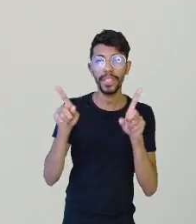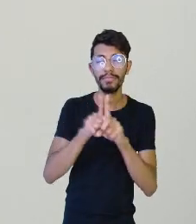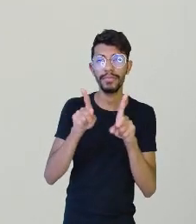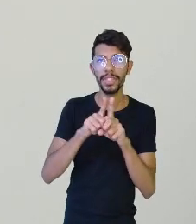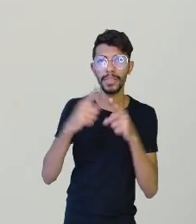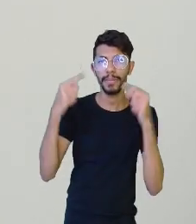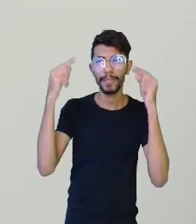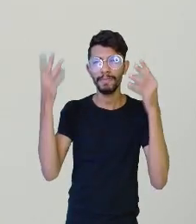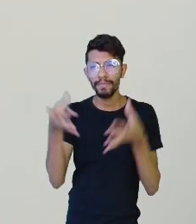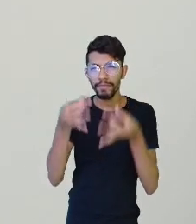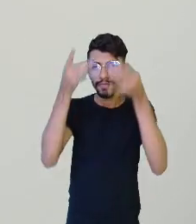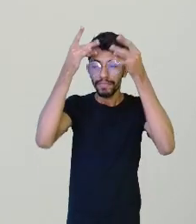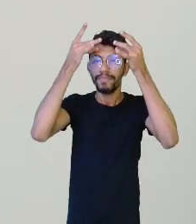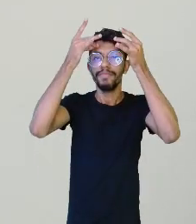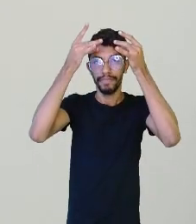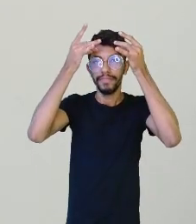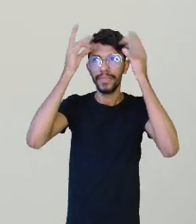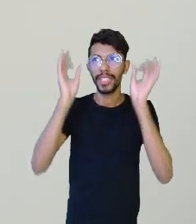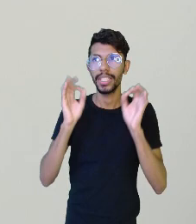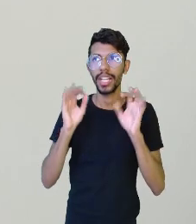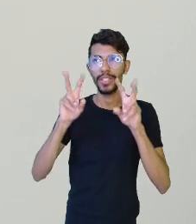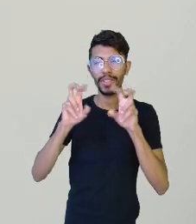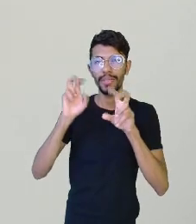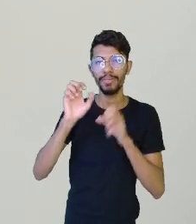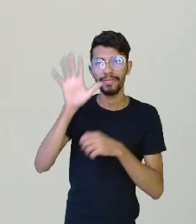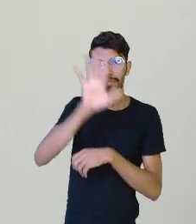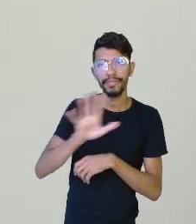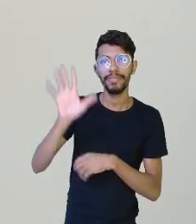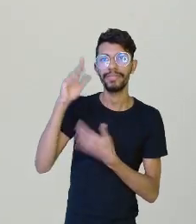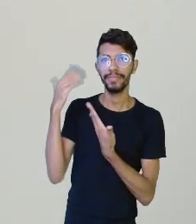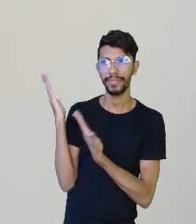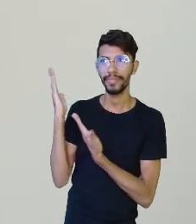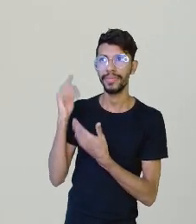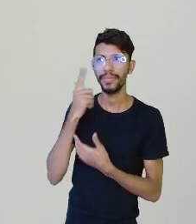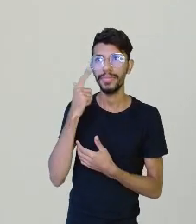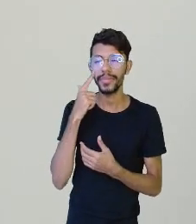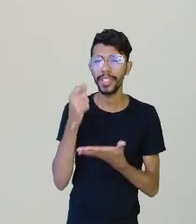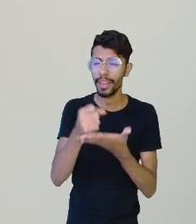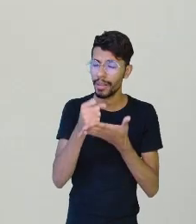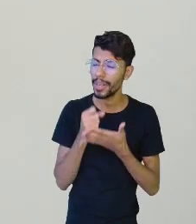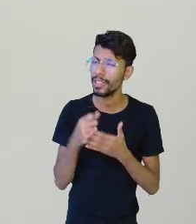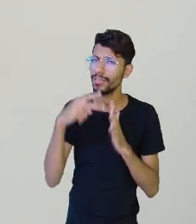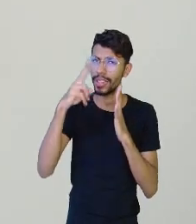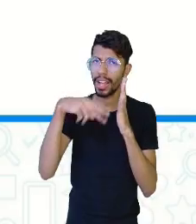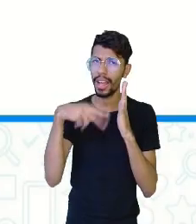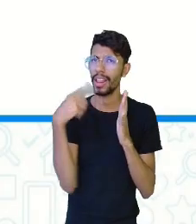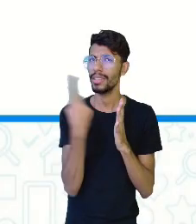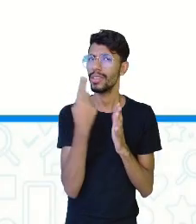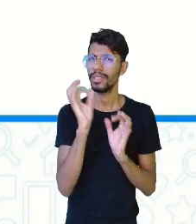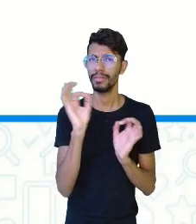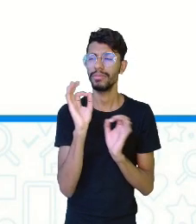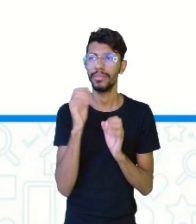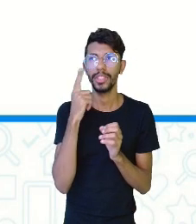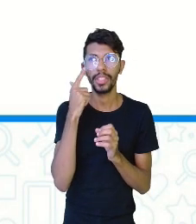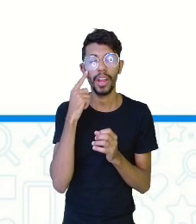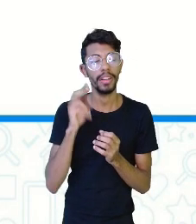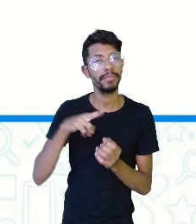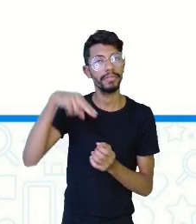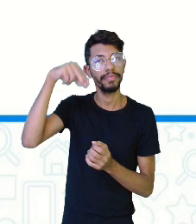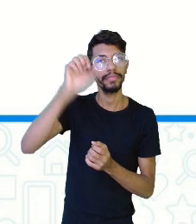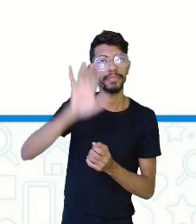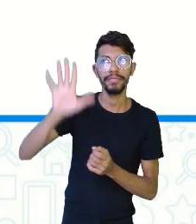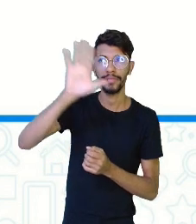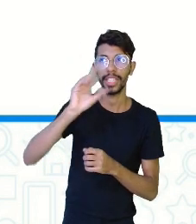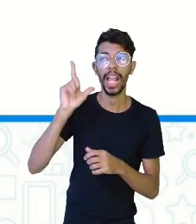a região Nordeste. Então, vamos ler comigo? Me ajuda aí, tá certo? Não deixa eu ler sozinho. A região Nordeste, ela